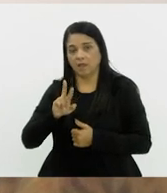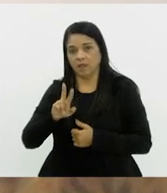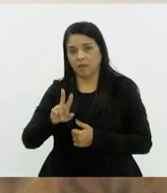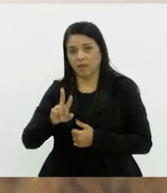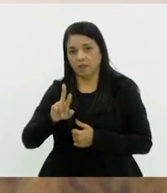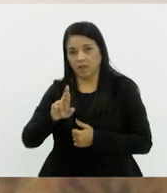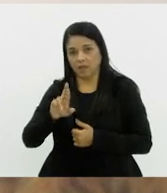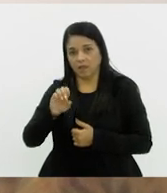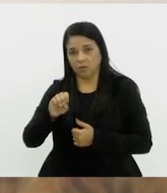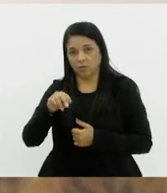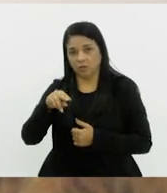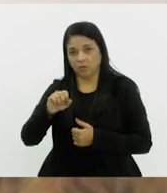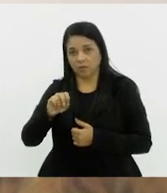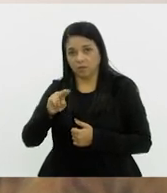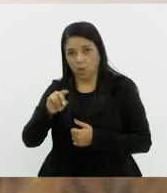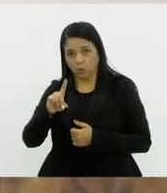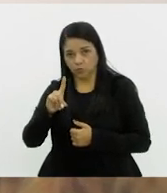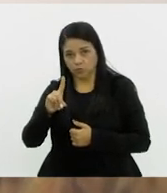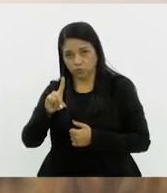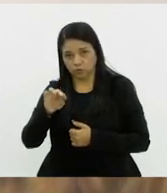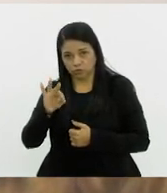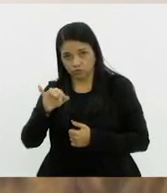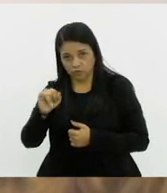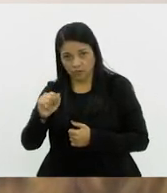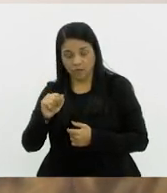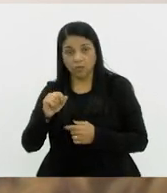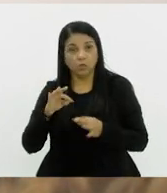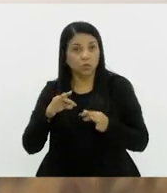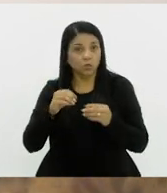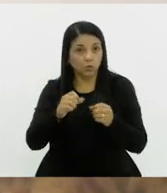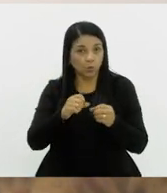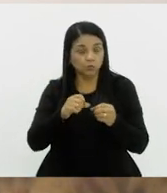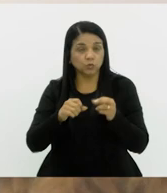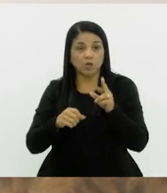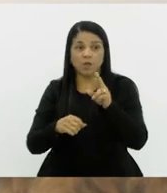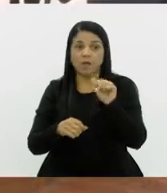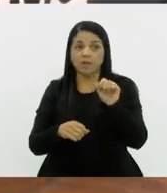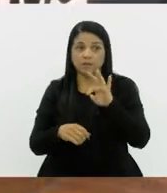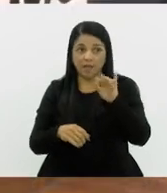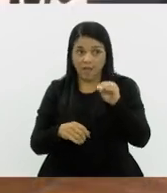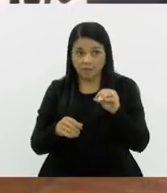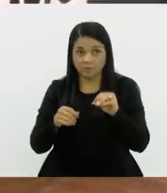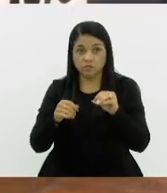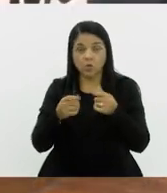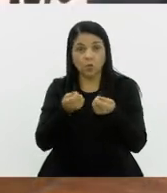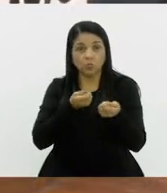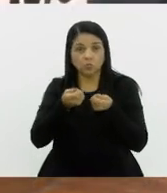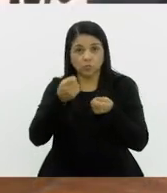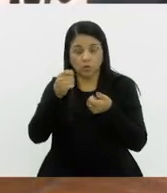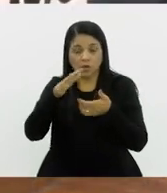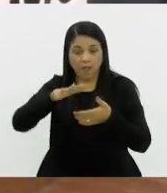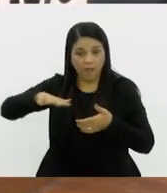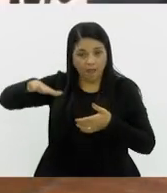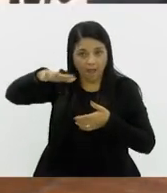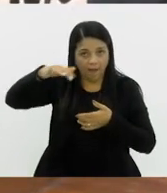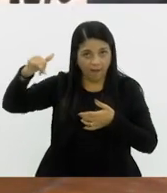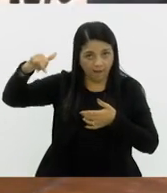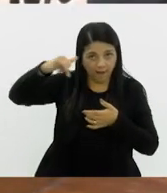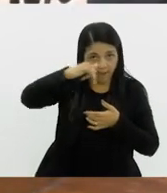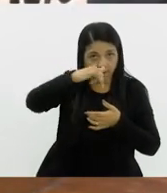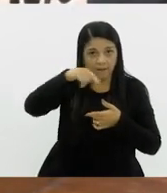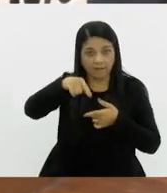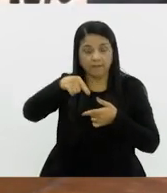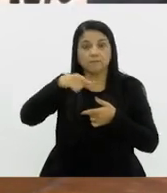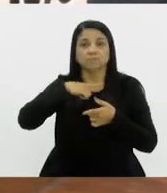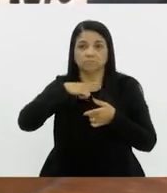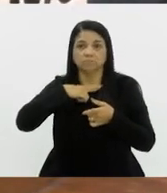para controle do espaço aéreo são da Força Aérea. Não, esse não é para controle de espaço aéreo. Então, para questão de chuvas e... O